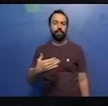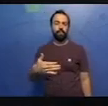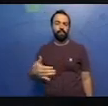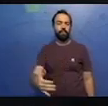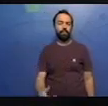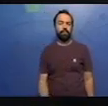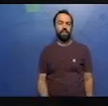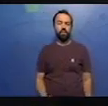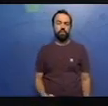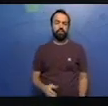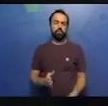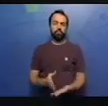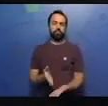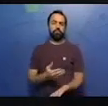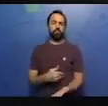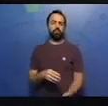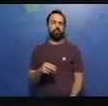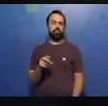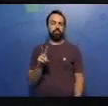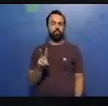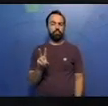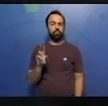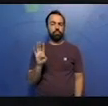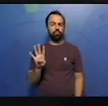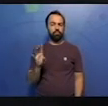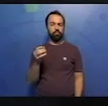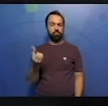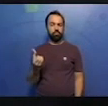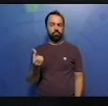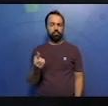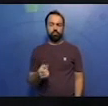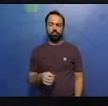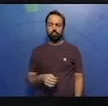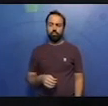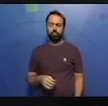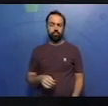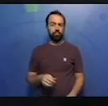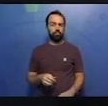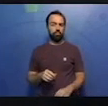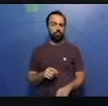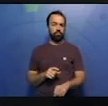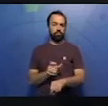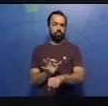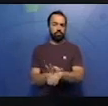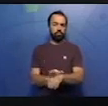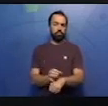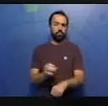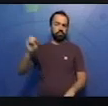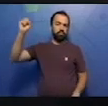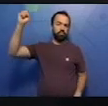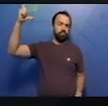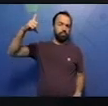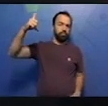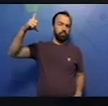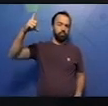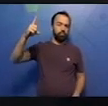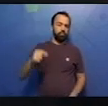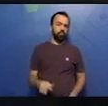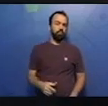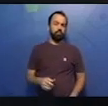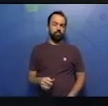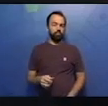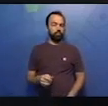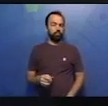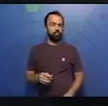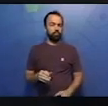Continuando, lá na página 246 ainda. Relógio de sol. O relógio de sol é formado